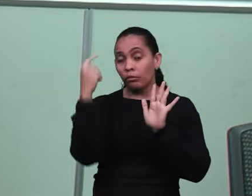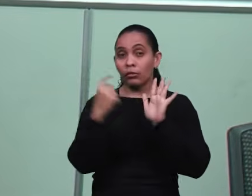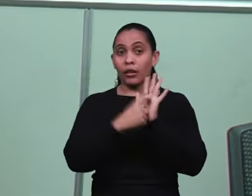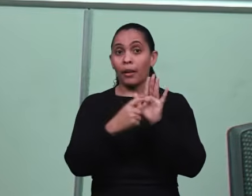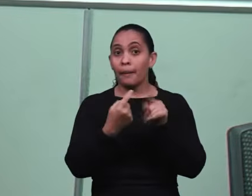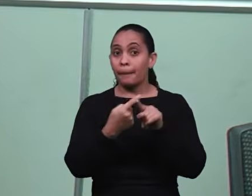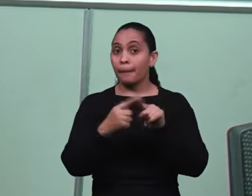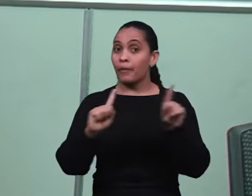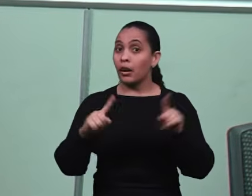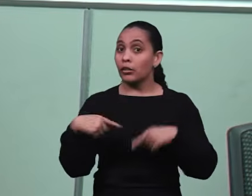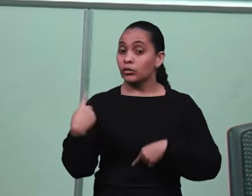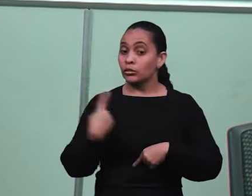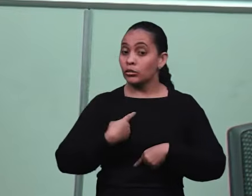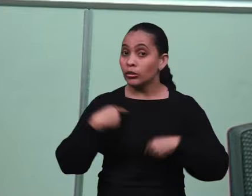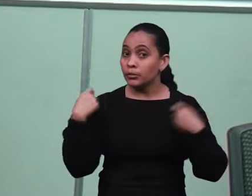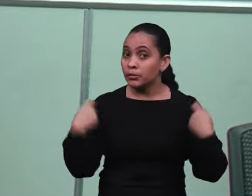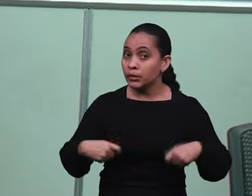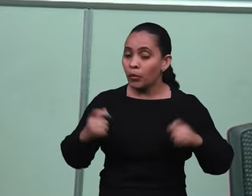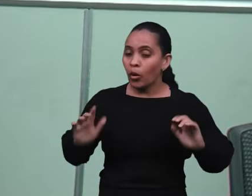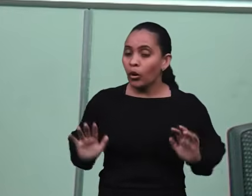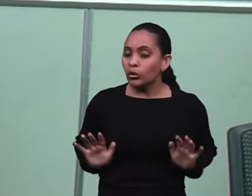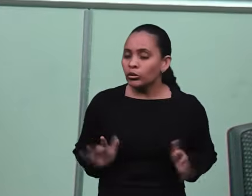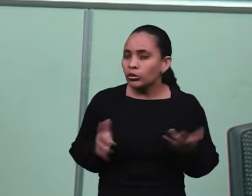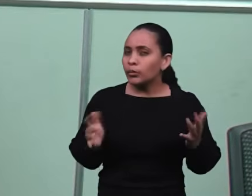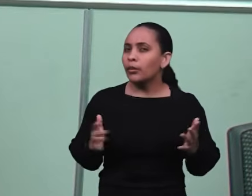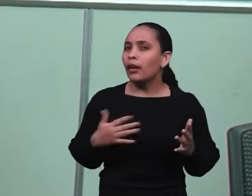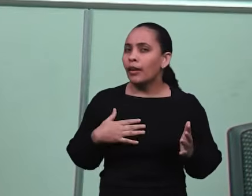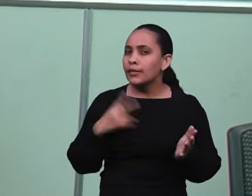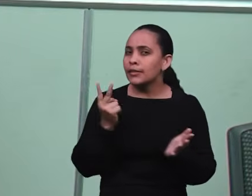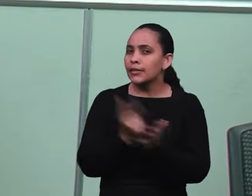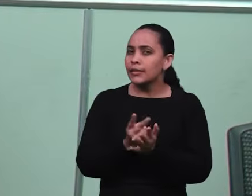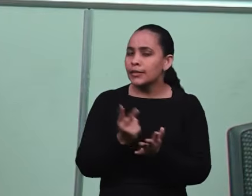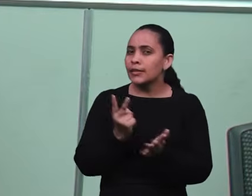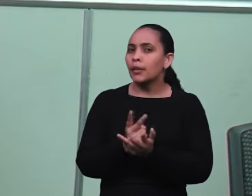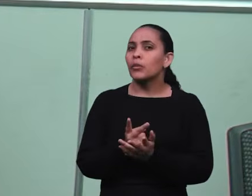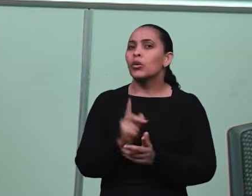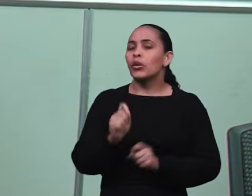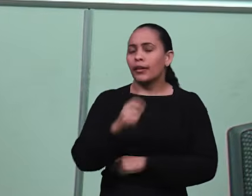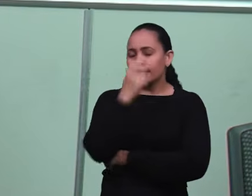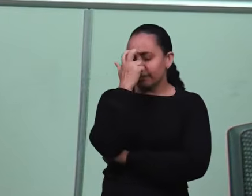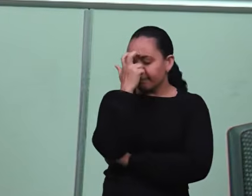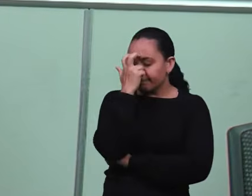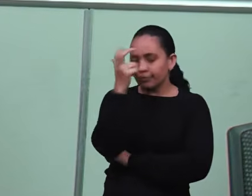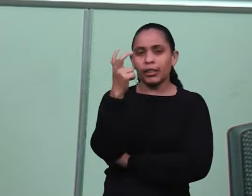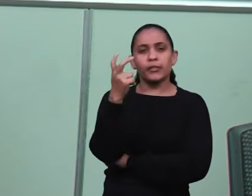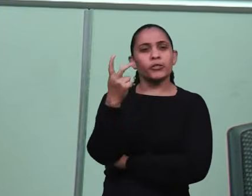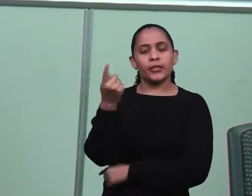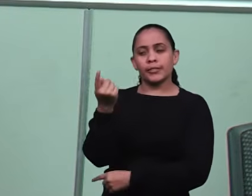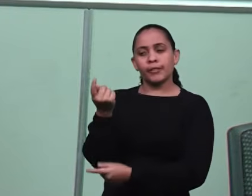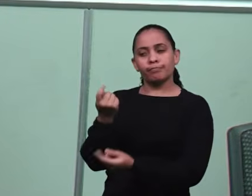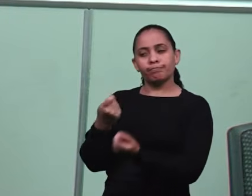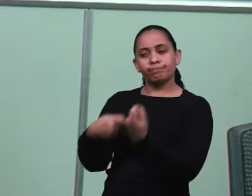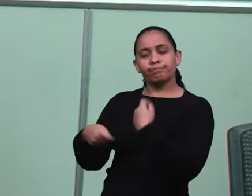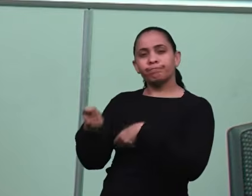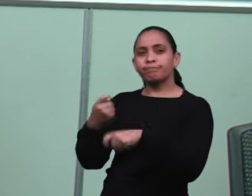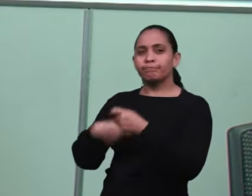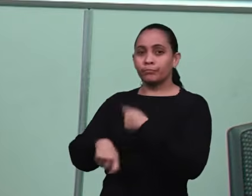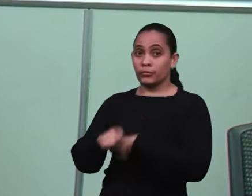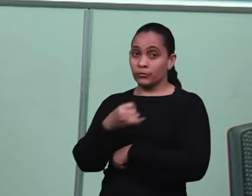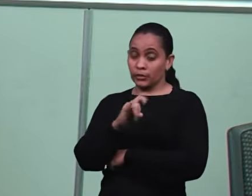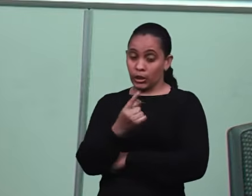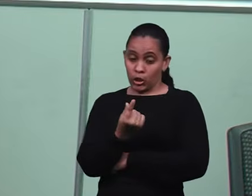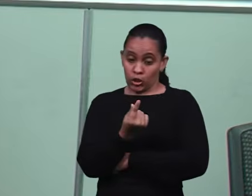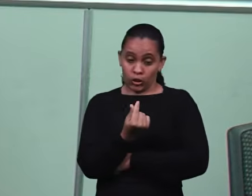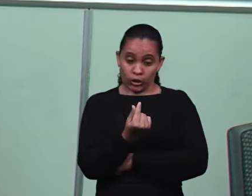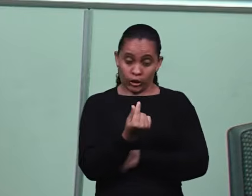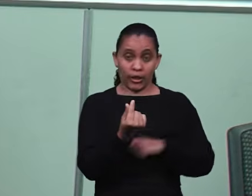mas nós temos que estimular cada vez mais a inteligência financeira, porque dominando o dinheiro, tendo o dinheiro